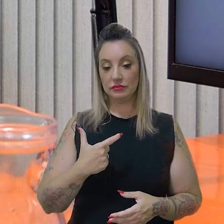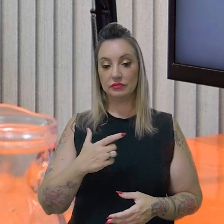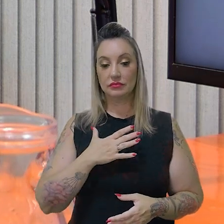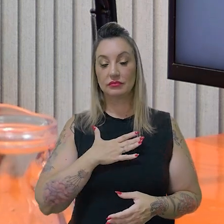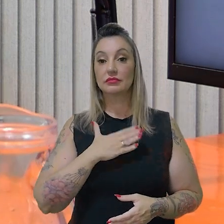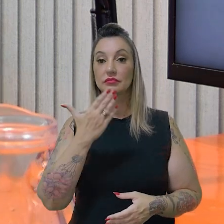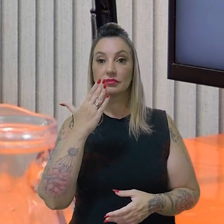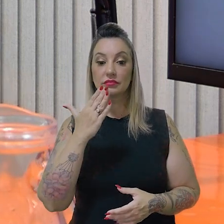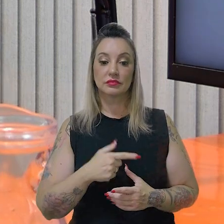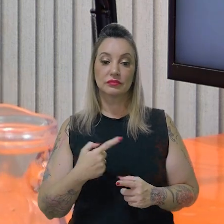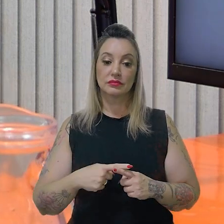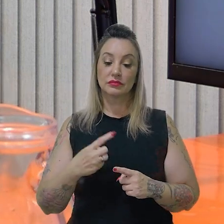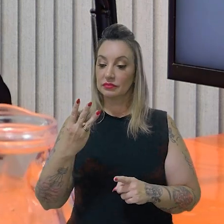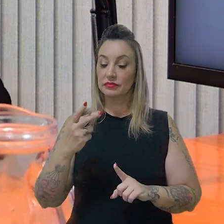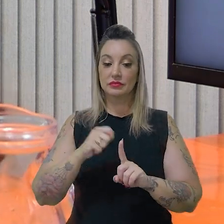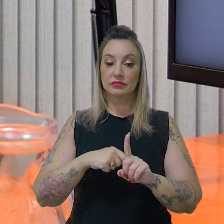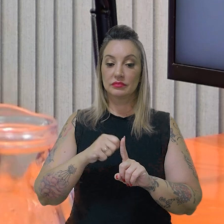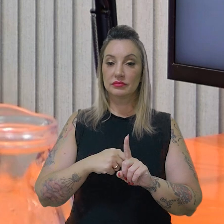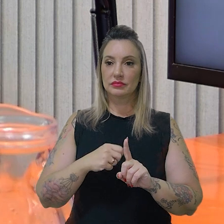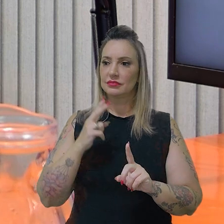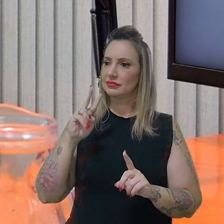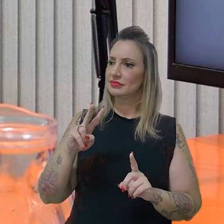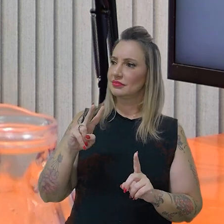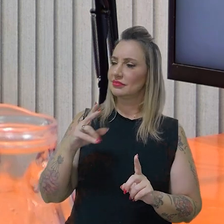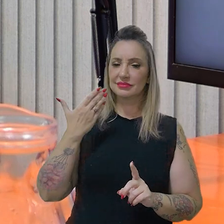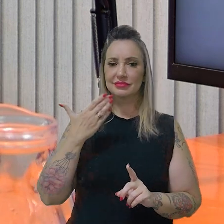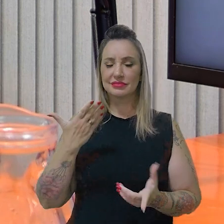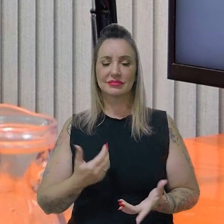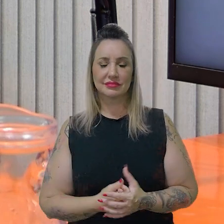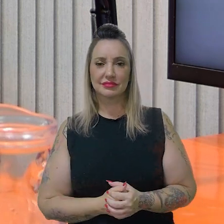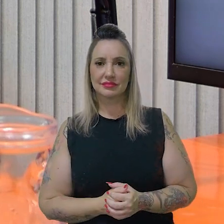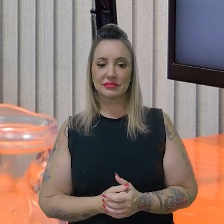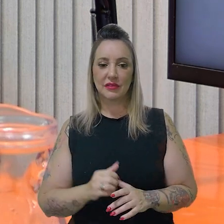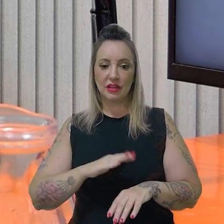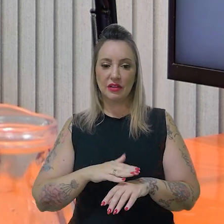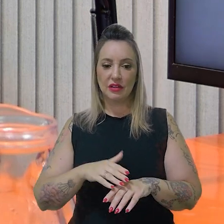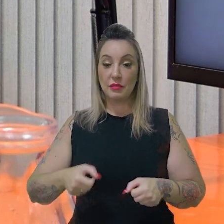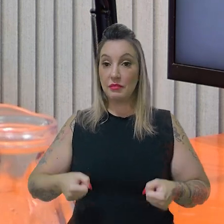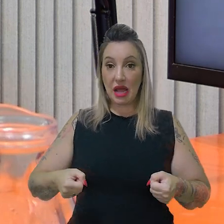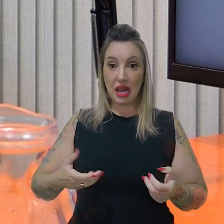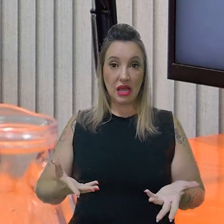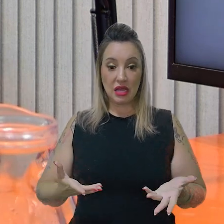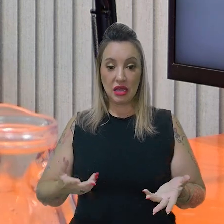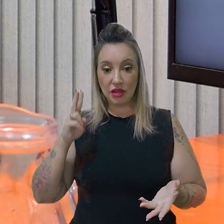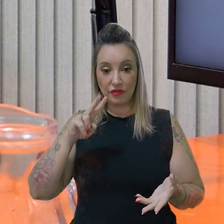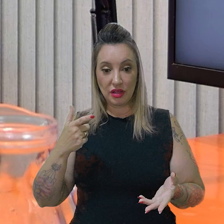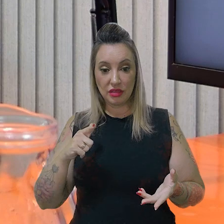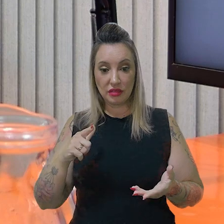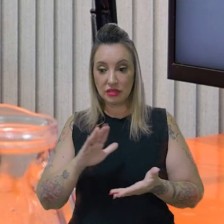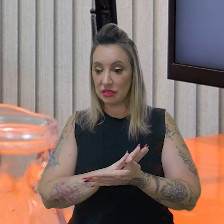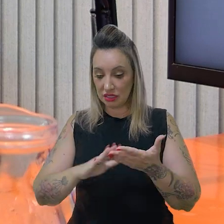espelho dela para daqui a três meses ela não olhar no espelho ou ou ou ter que fazer uma mala e ver que não tem nada dela